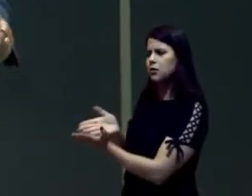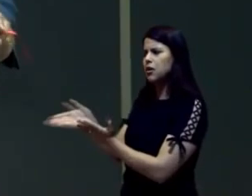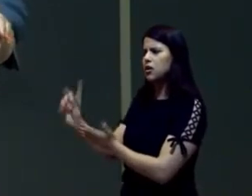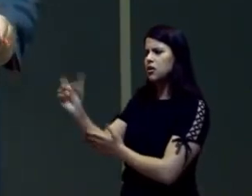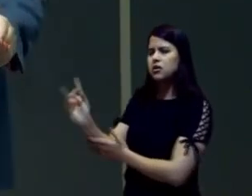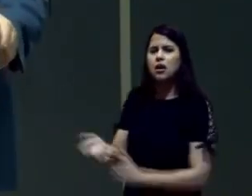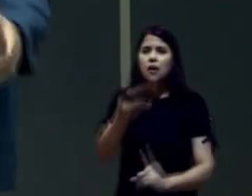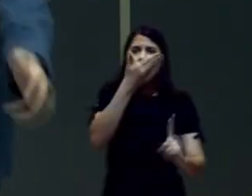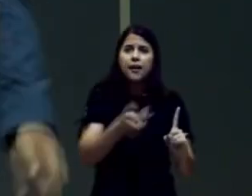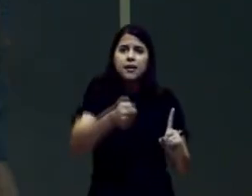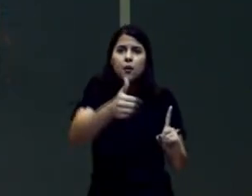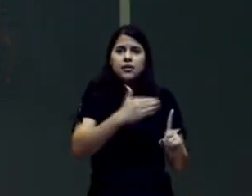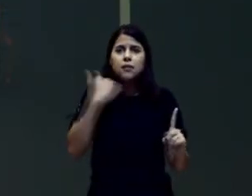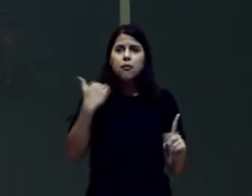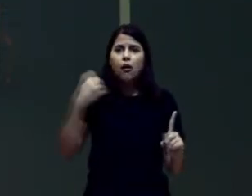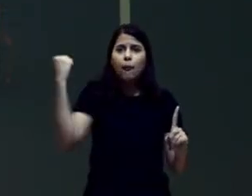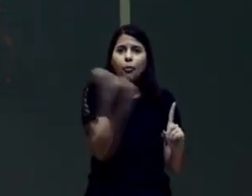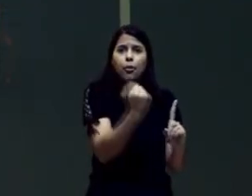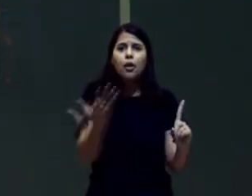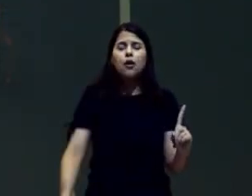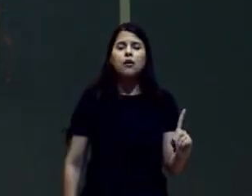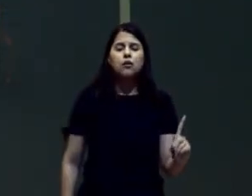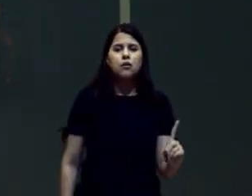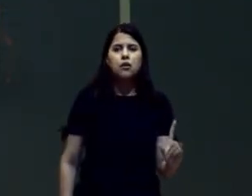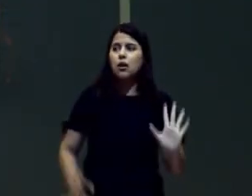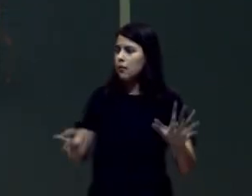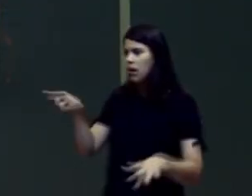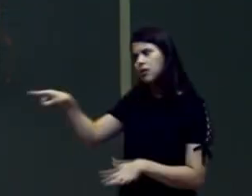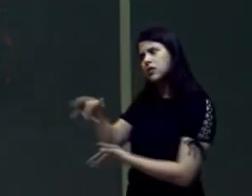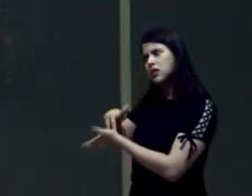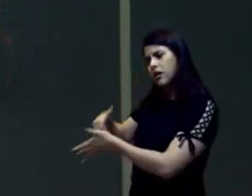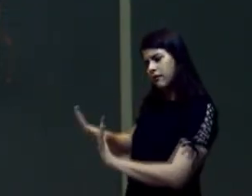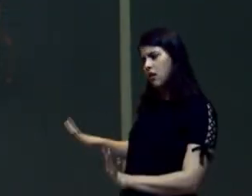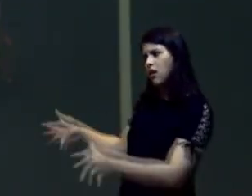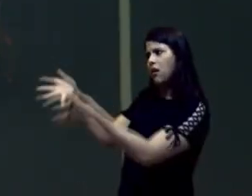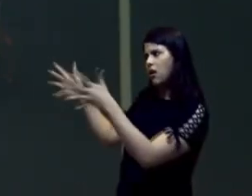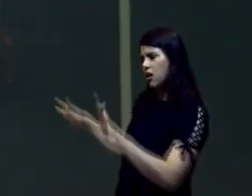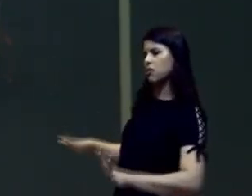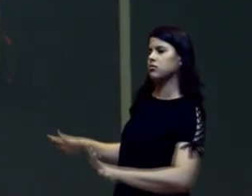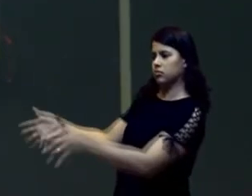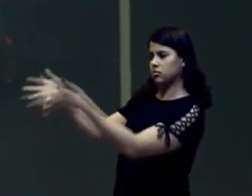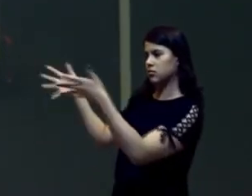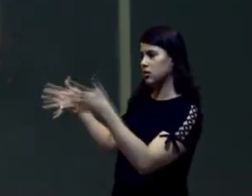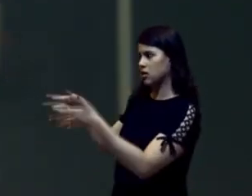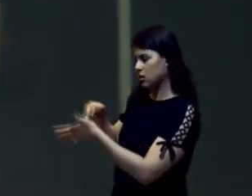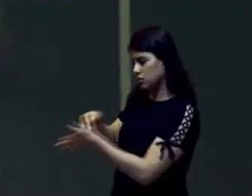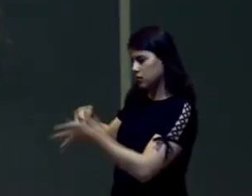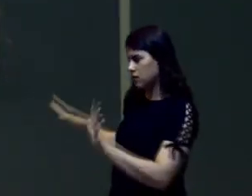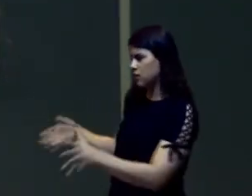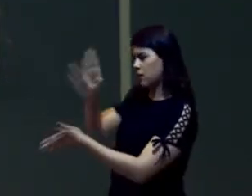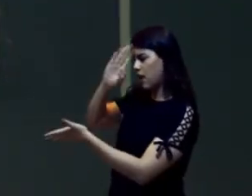da morte agendada e está dizendo: Timóteo, permaneça naquilo que você aprendeu, siga